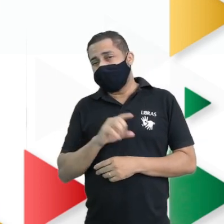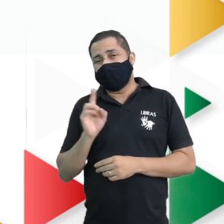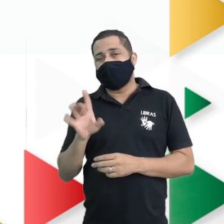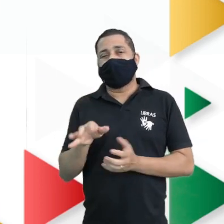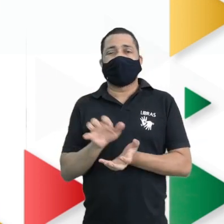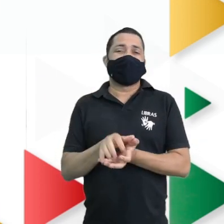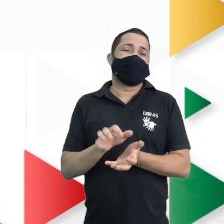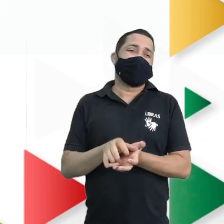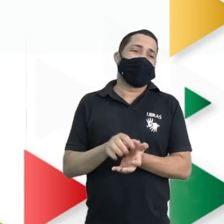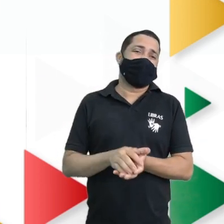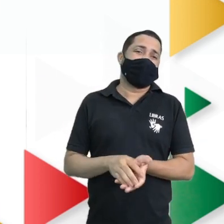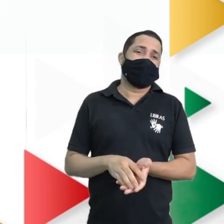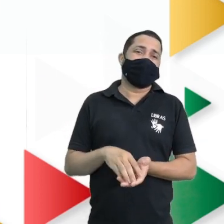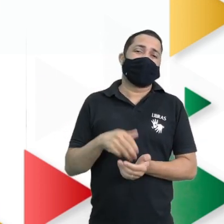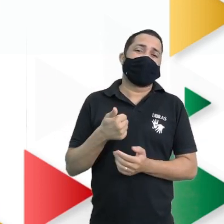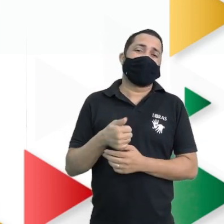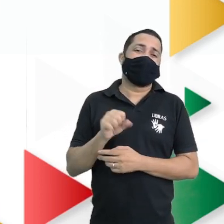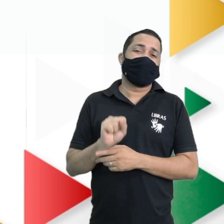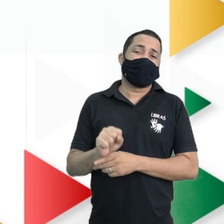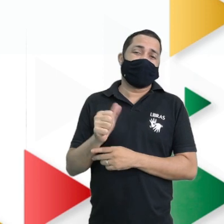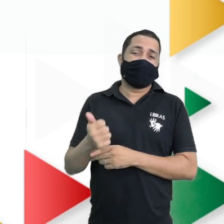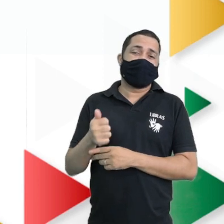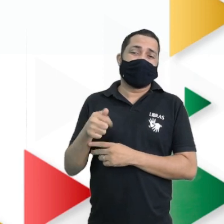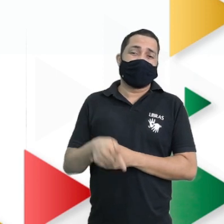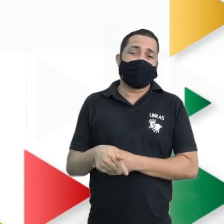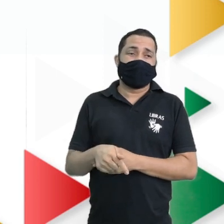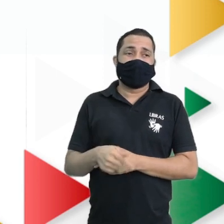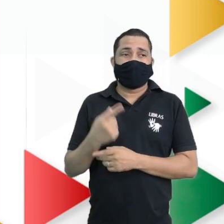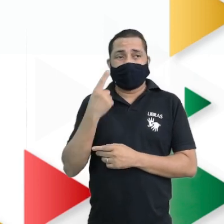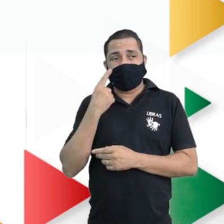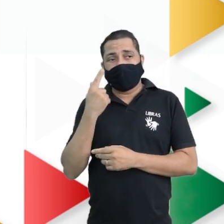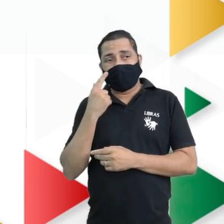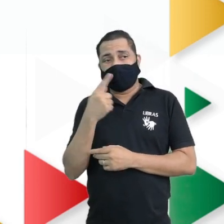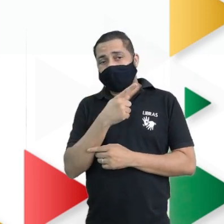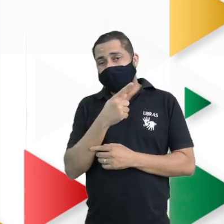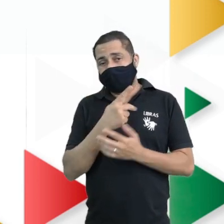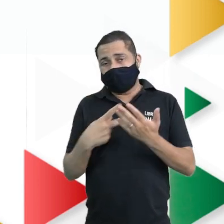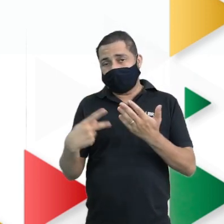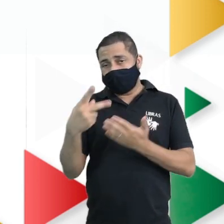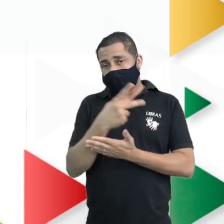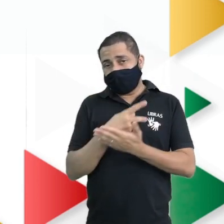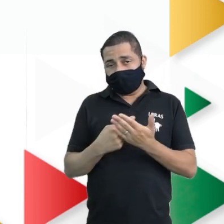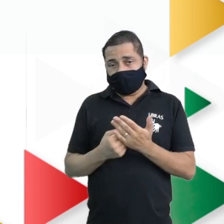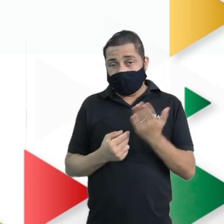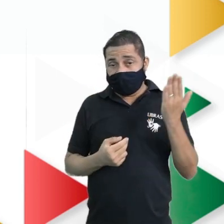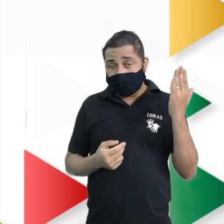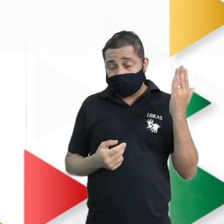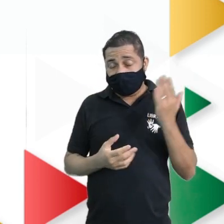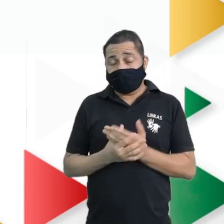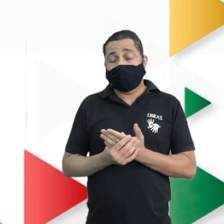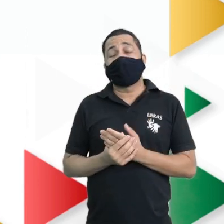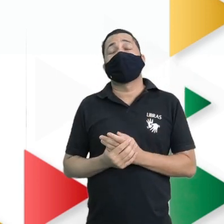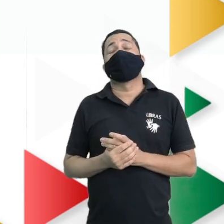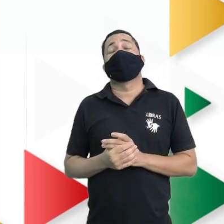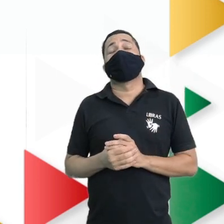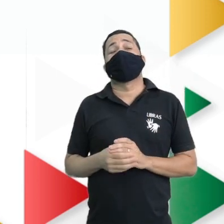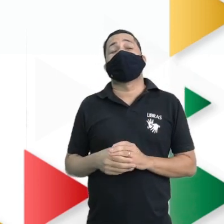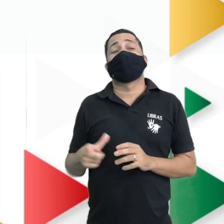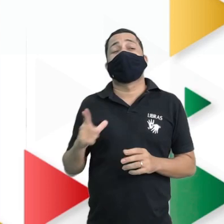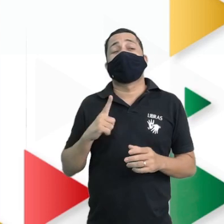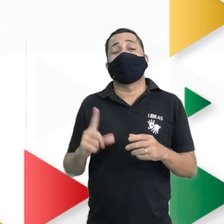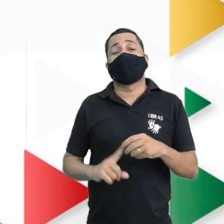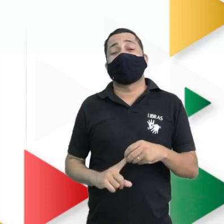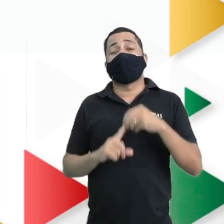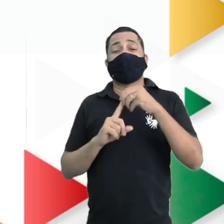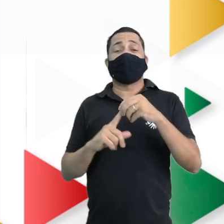em 1817. Então, essas aí, ó, que você está vendo nesse mapa, bem direitinho para você na tela de vocês, é onde estava tendo